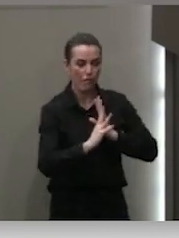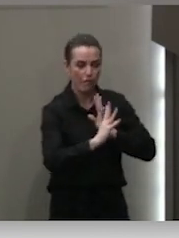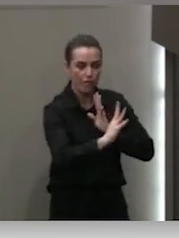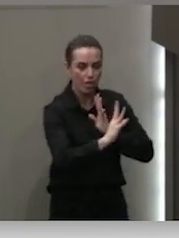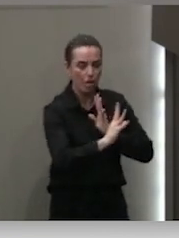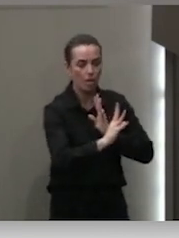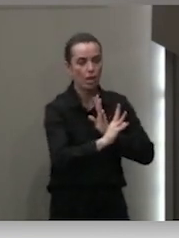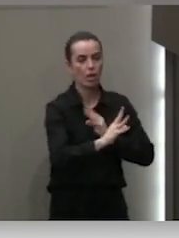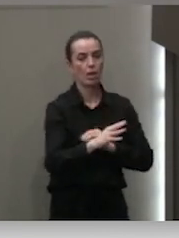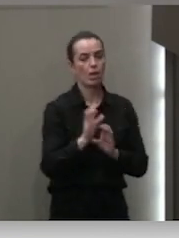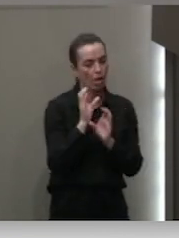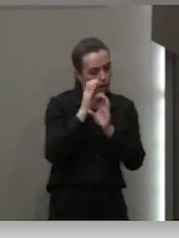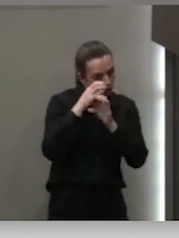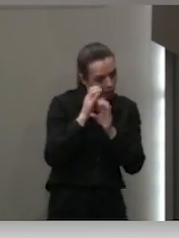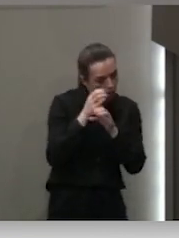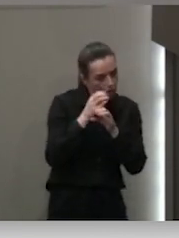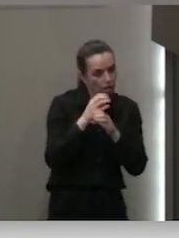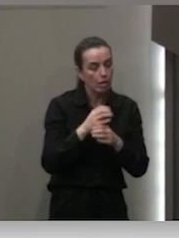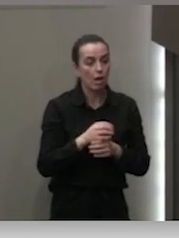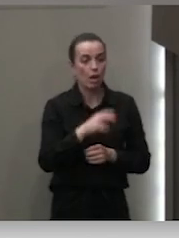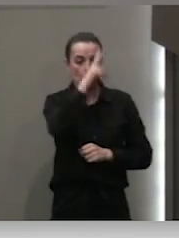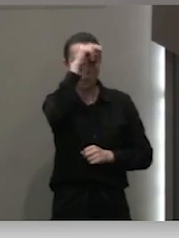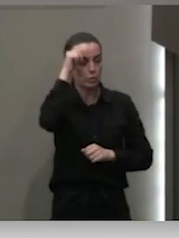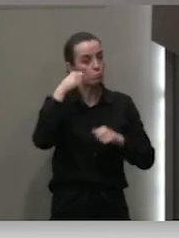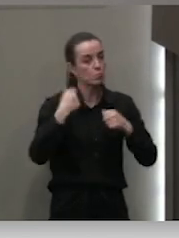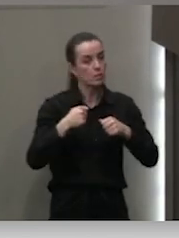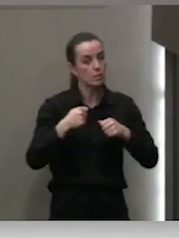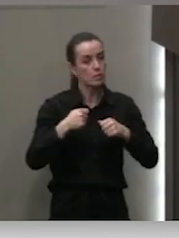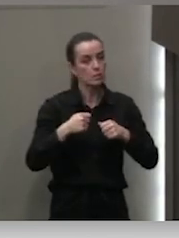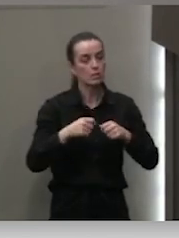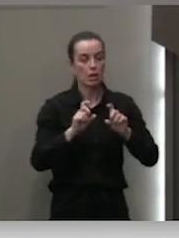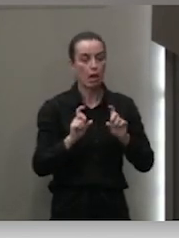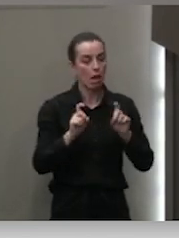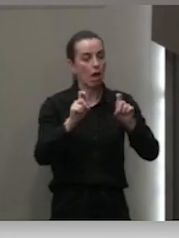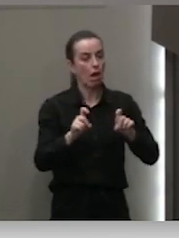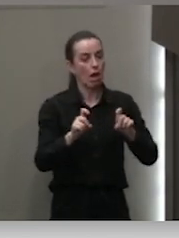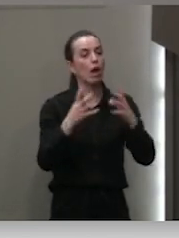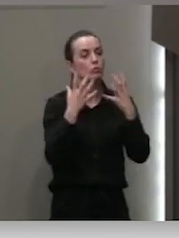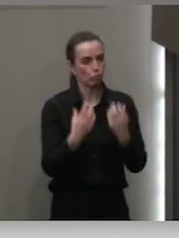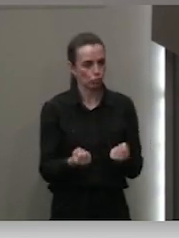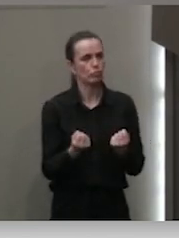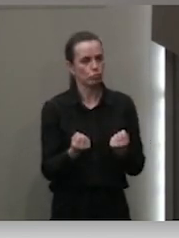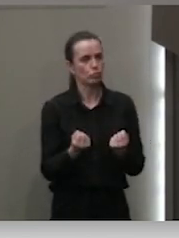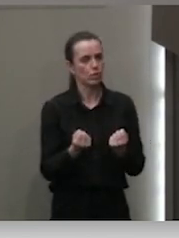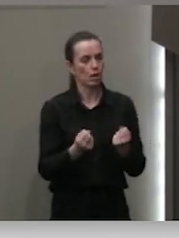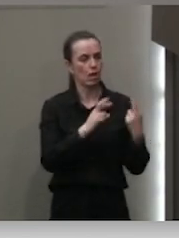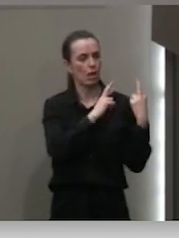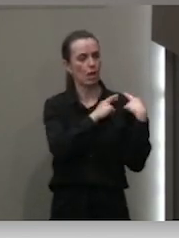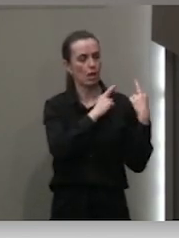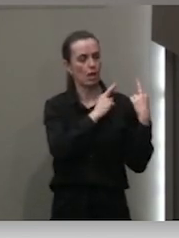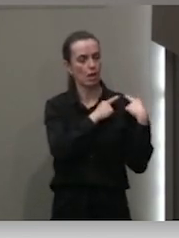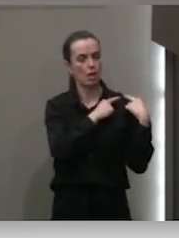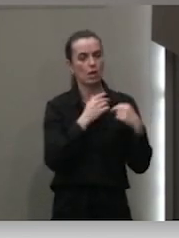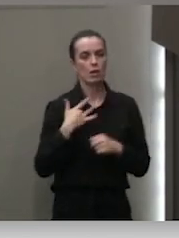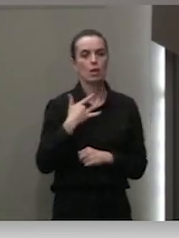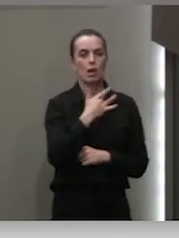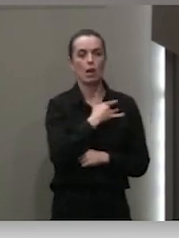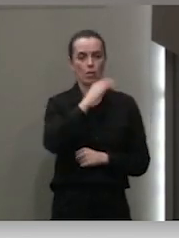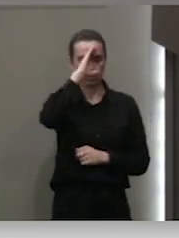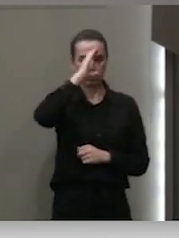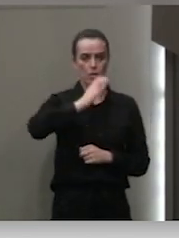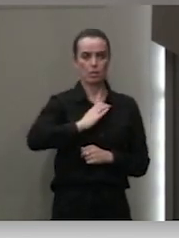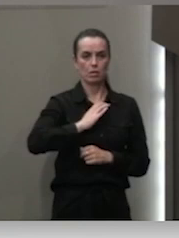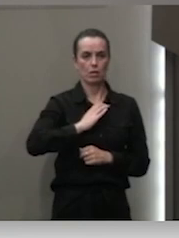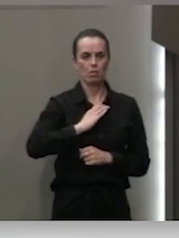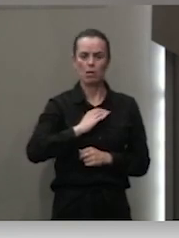tem que assumir a responsabilidade da saúde dos seus cidadãos tem que parar de jogar pros outros a responsabilidade das